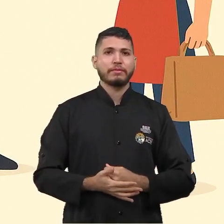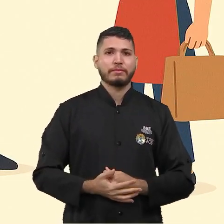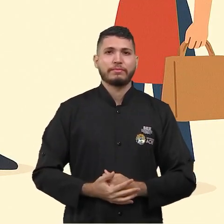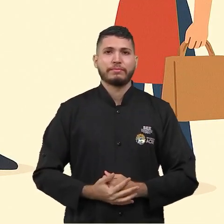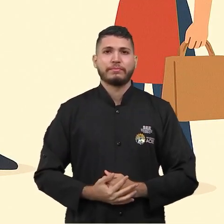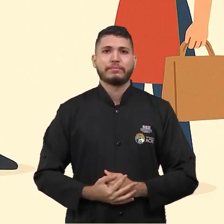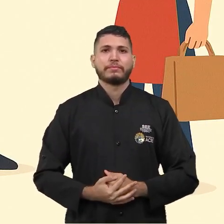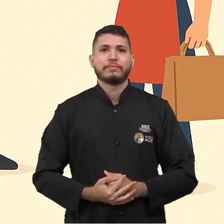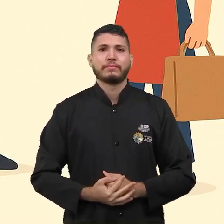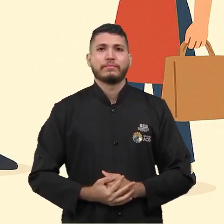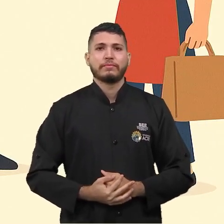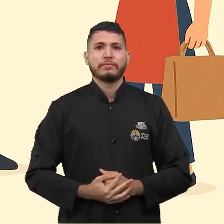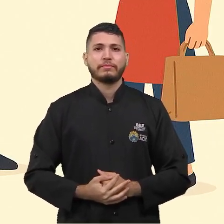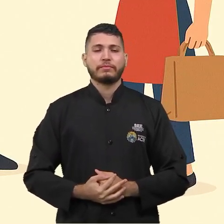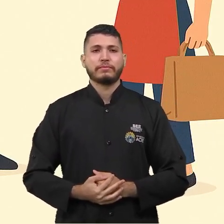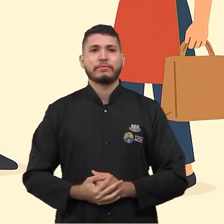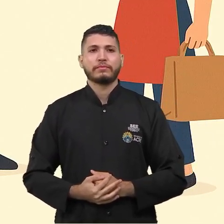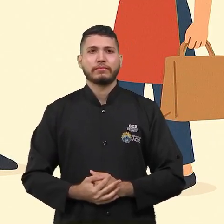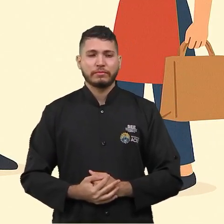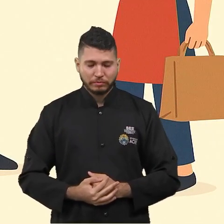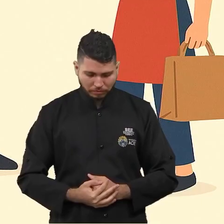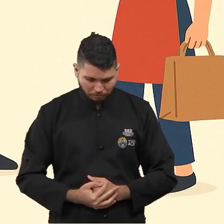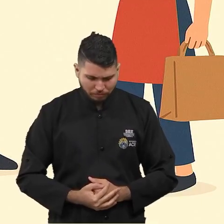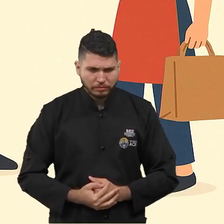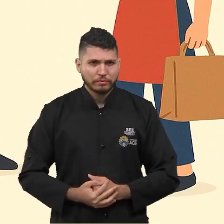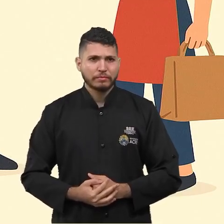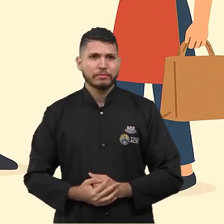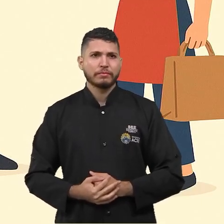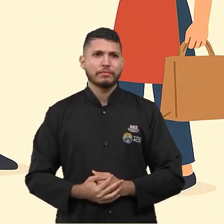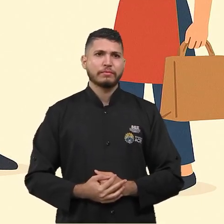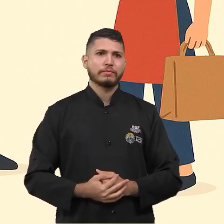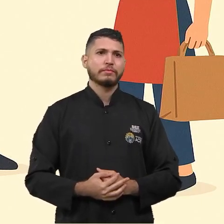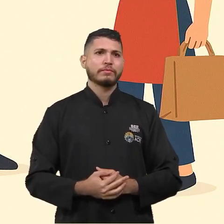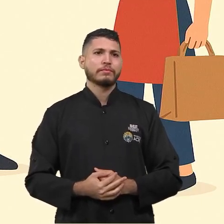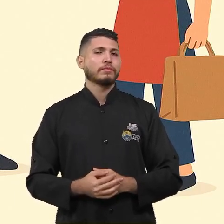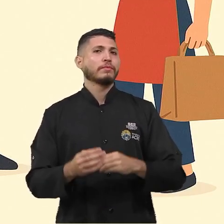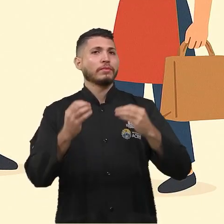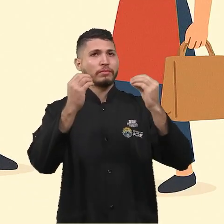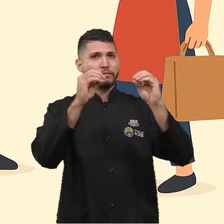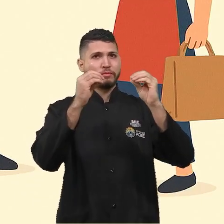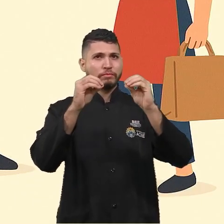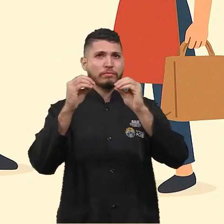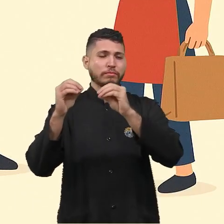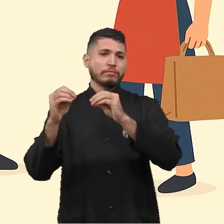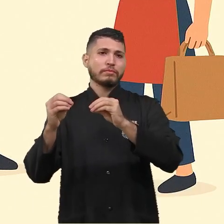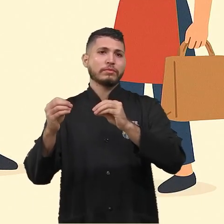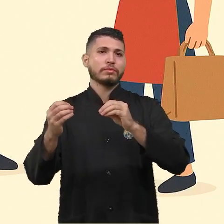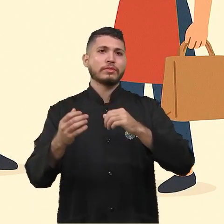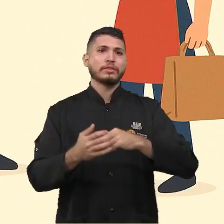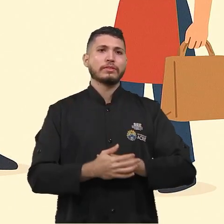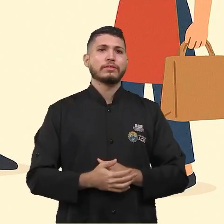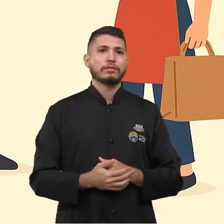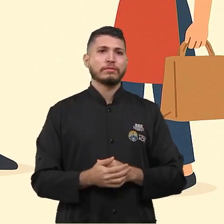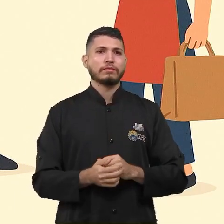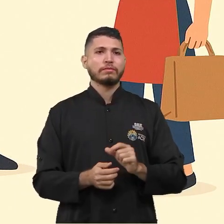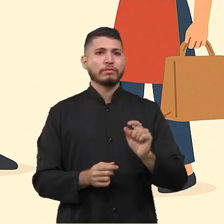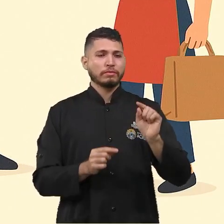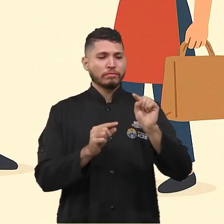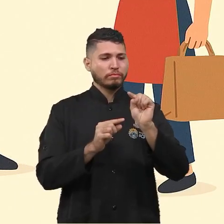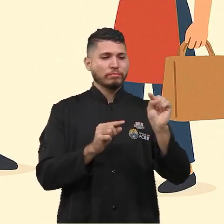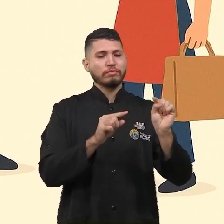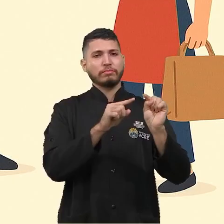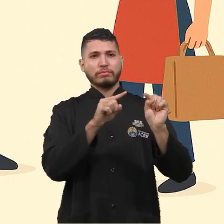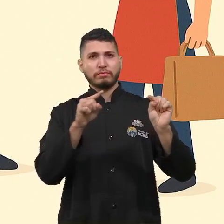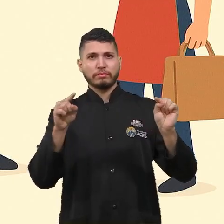só, a atividade diz o seguinte: complete as lacunas. Temos 2 lacunas e